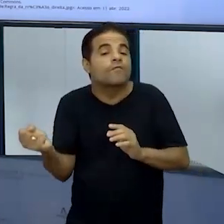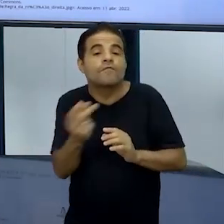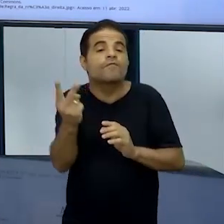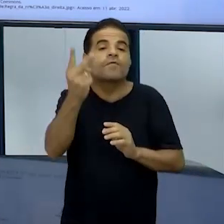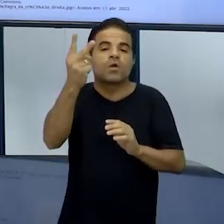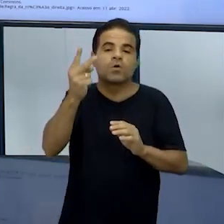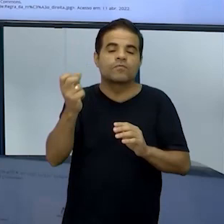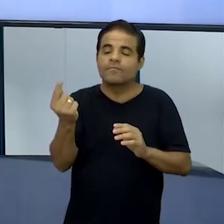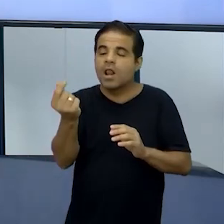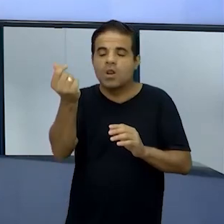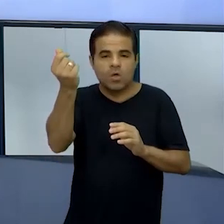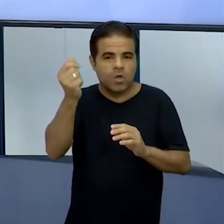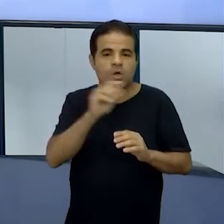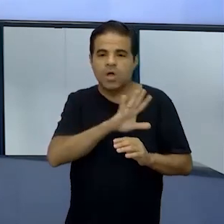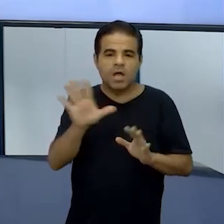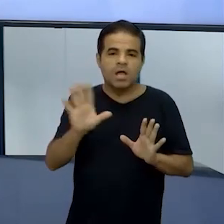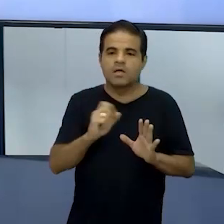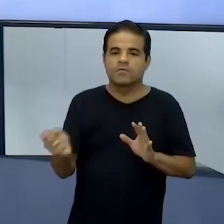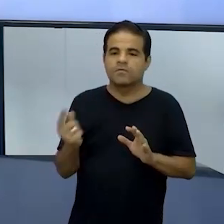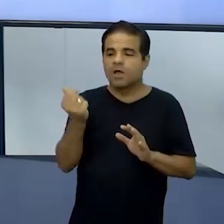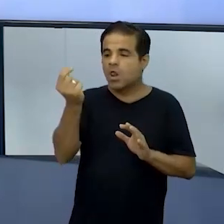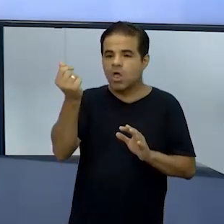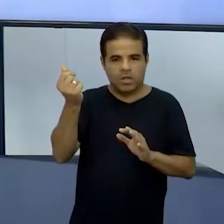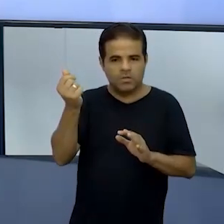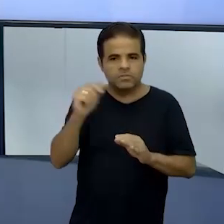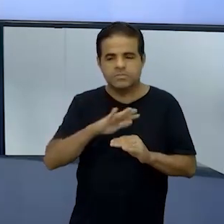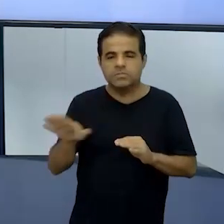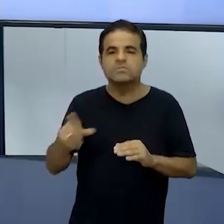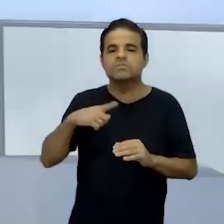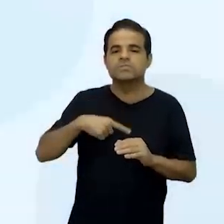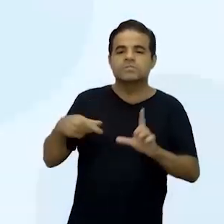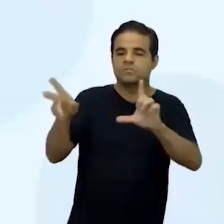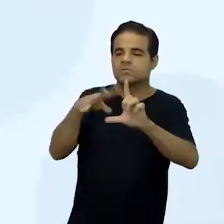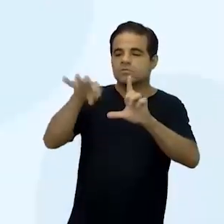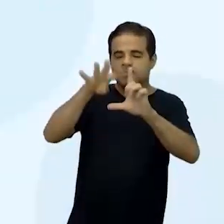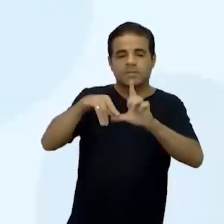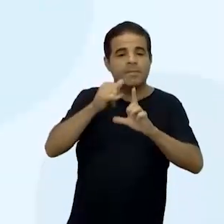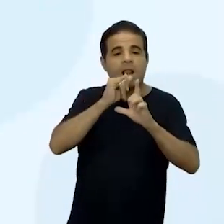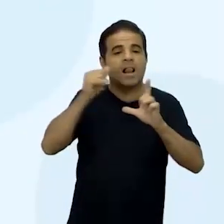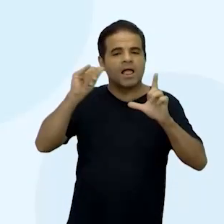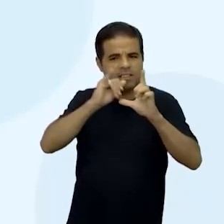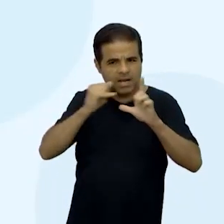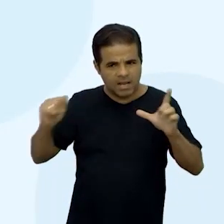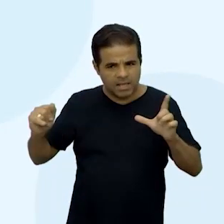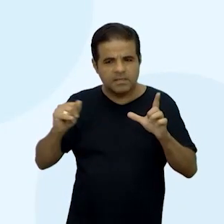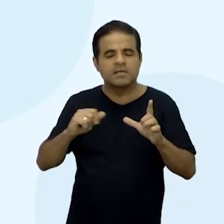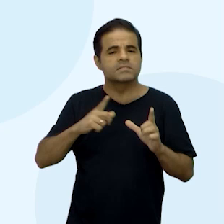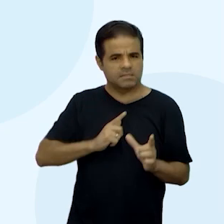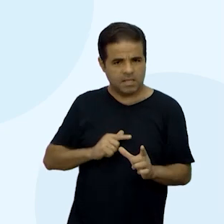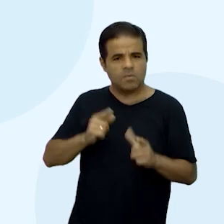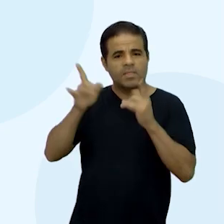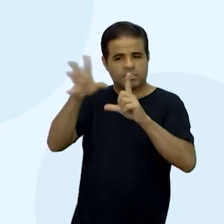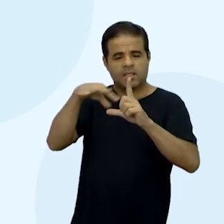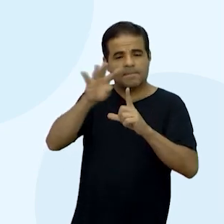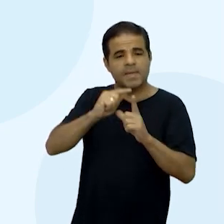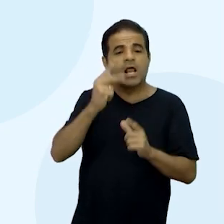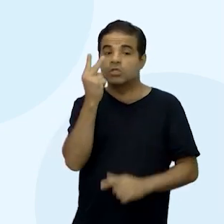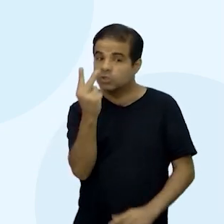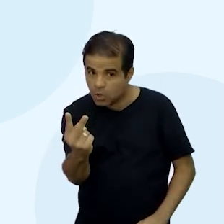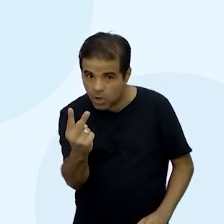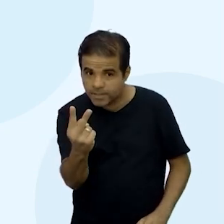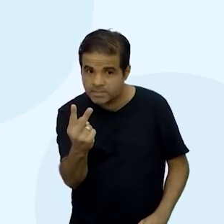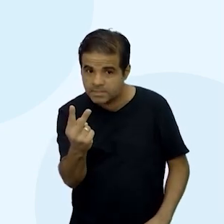quero saber só o valor, que é esse exemplo aqui, ó. Você tem uma carga elétrica, no caso aí, ó, de